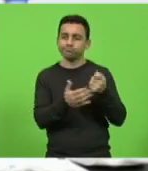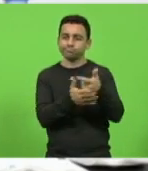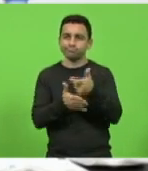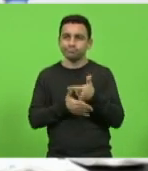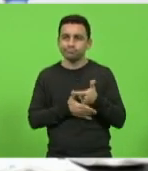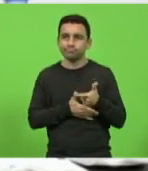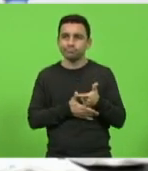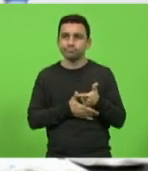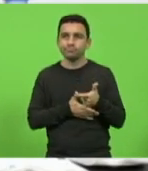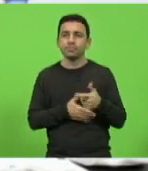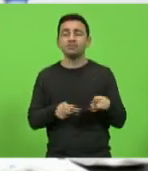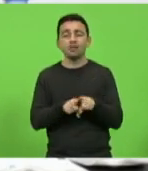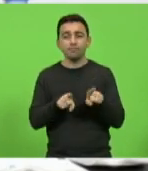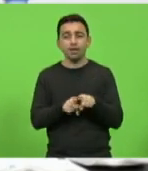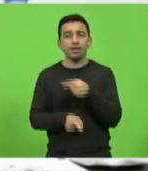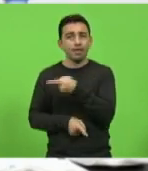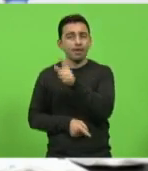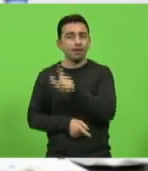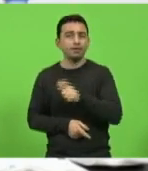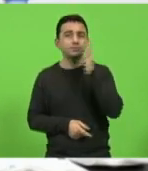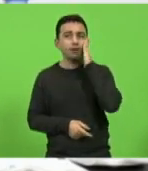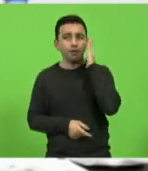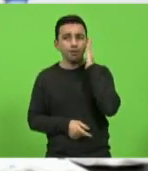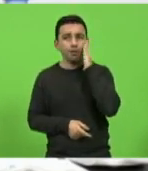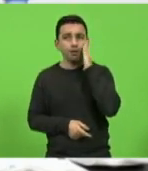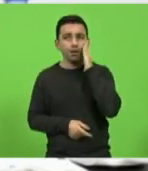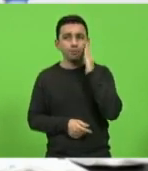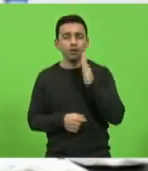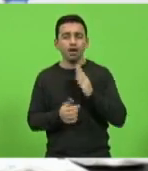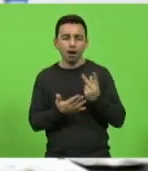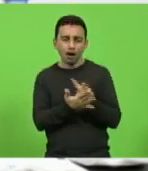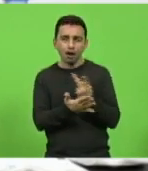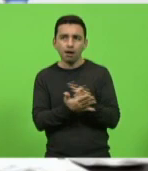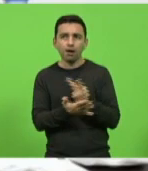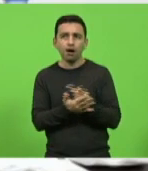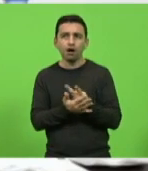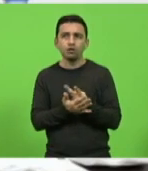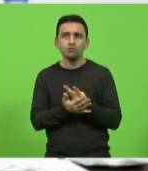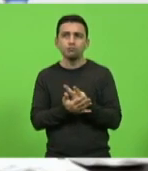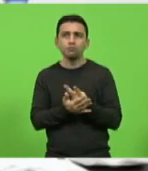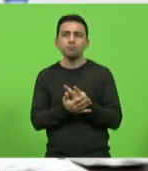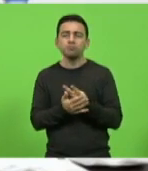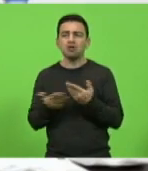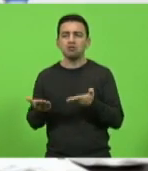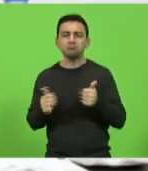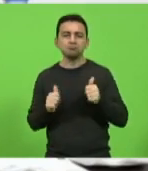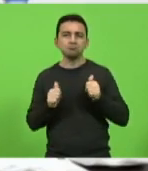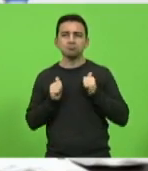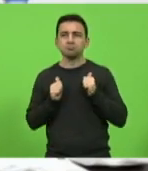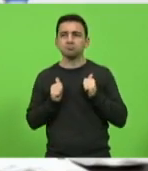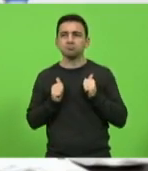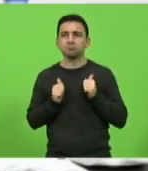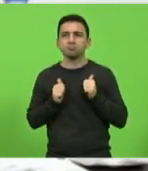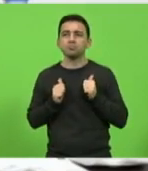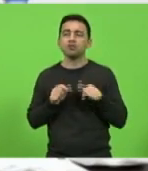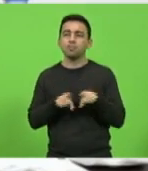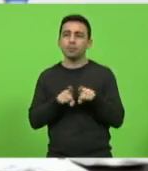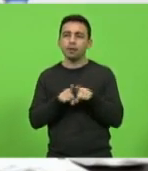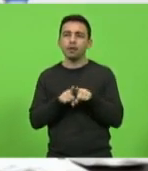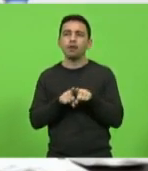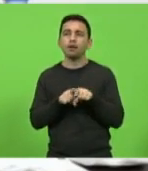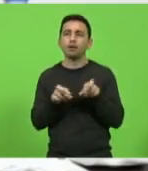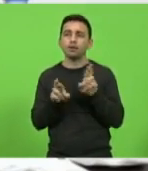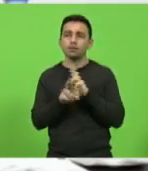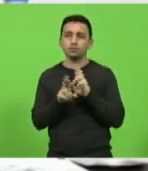quero porque ciente da ocorrência da suposta fralda fralda e manteve-se leniente inclusive em relação as medidas